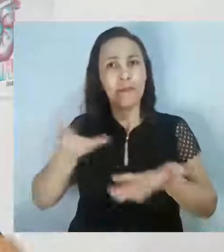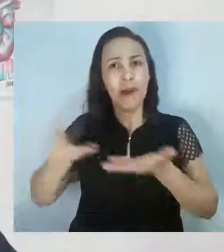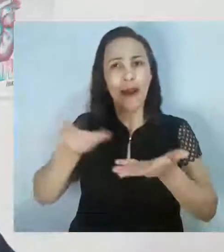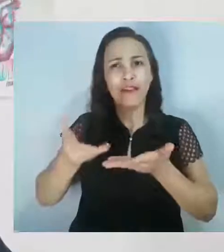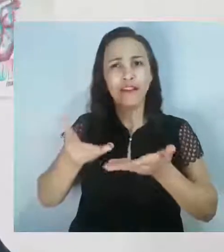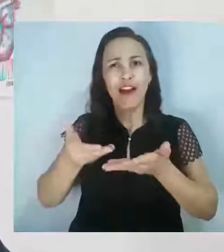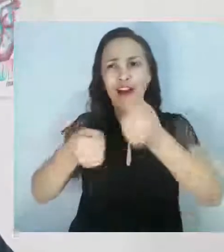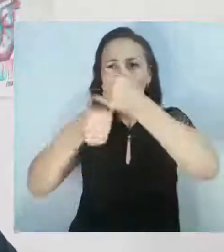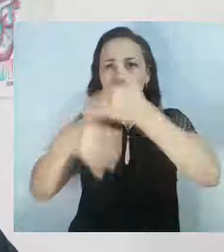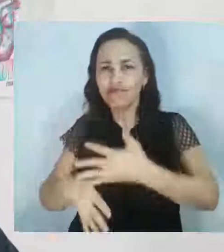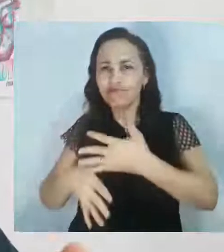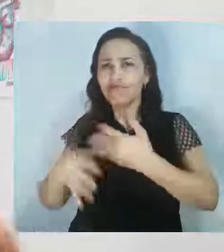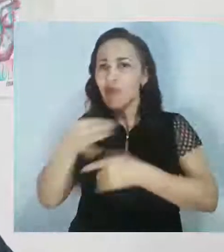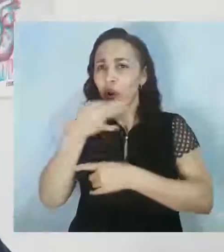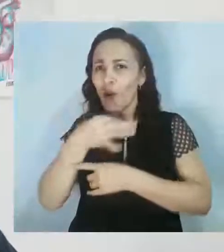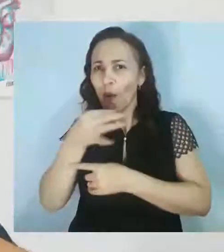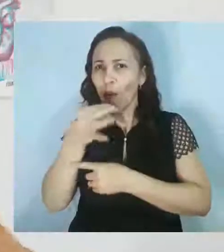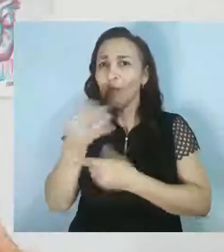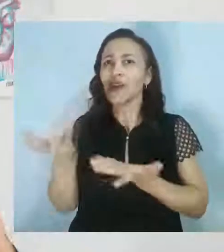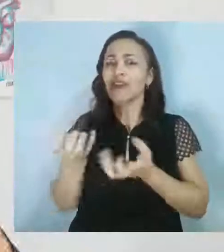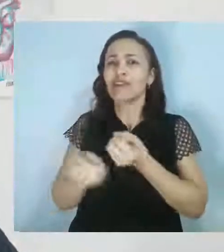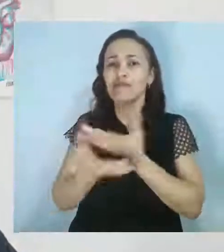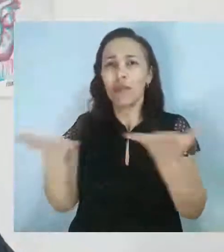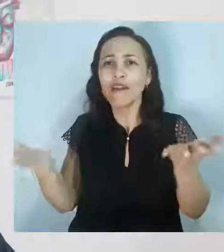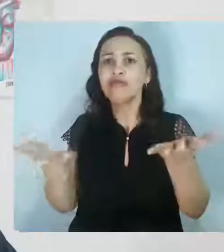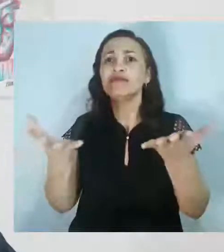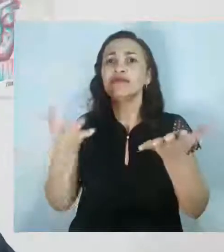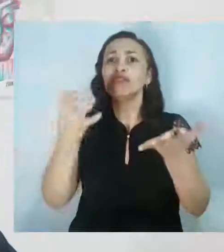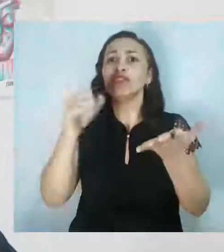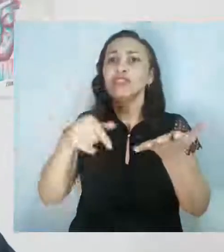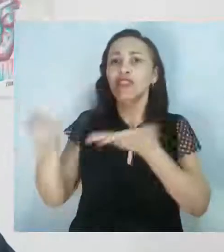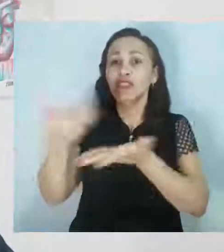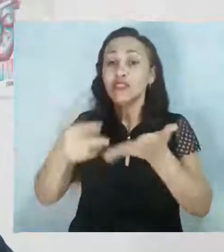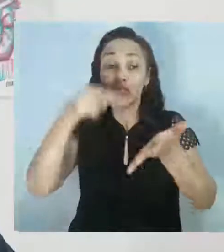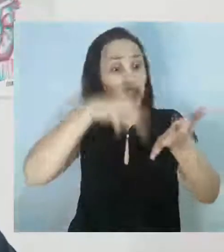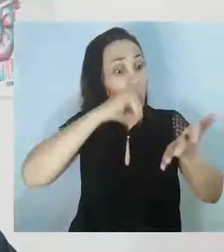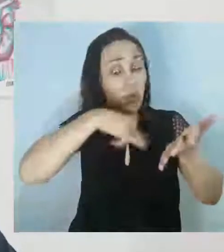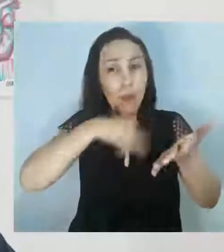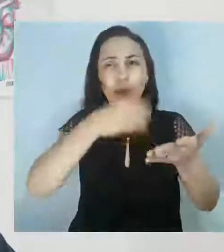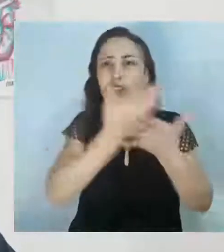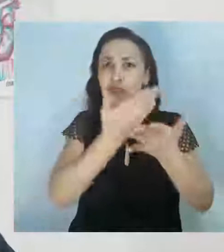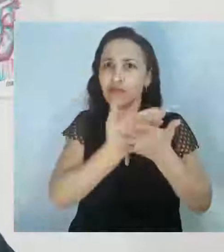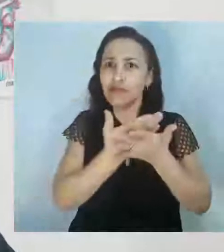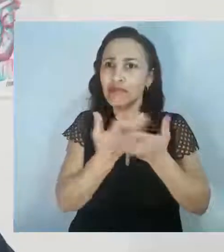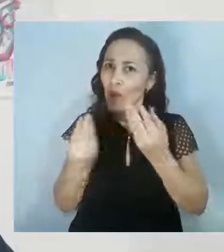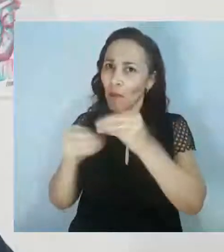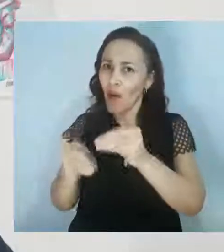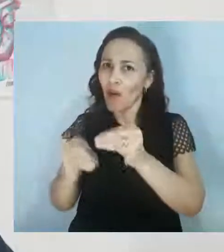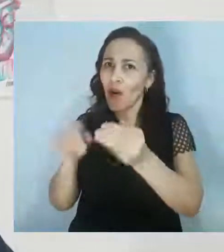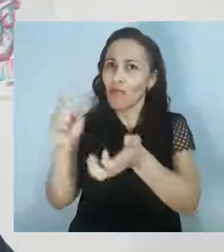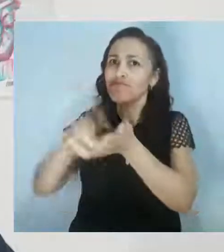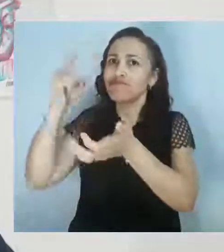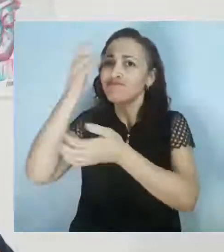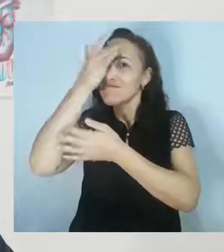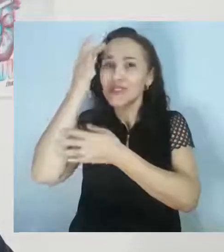embaixo, comente, compartilhe com outras pessoas. Se você já leu esse documento, se você ainda está estudando, compartilhe aqui, marque outras